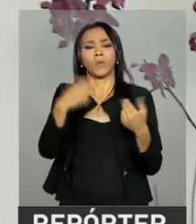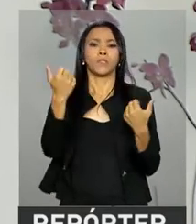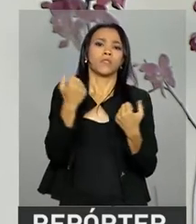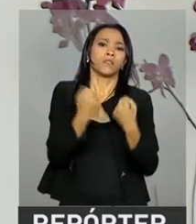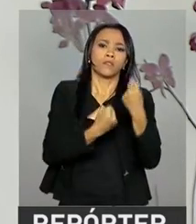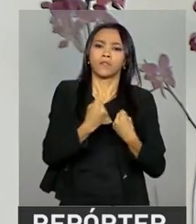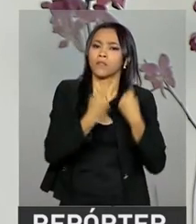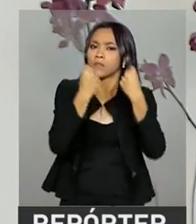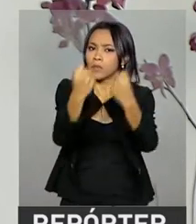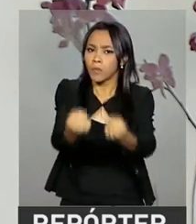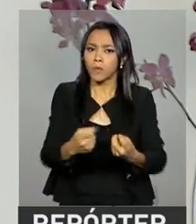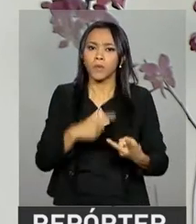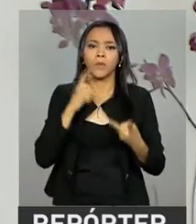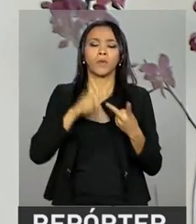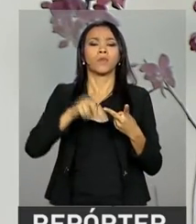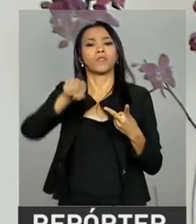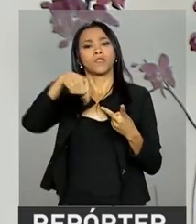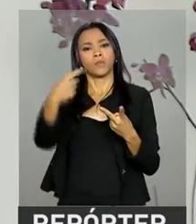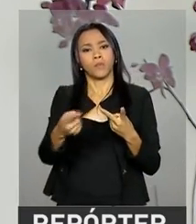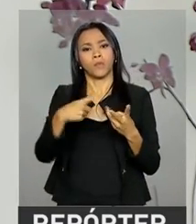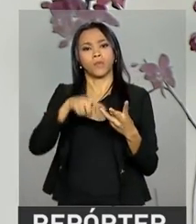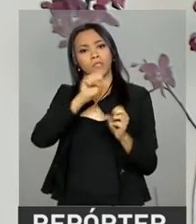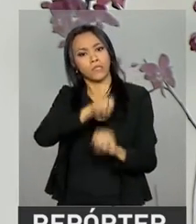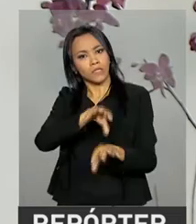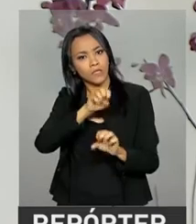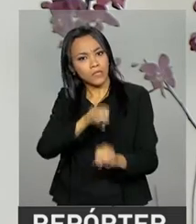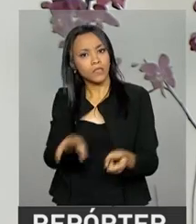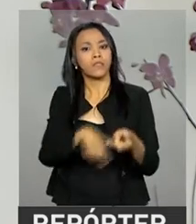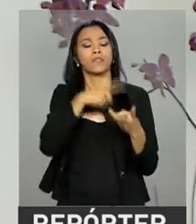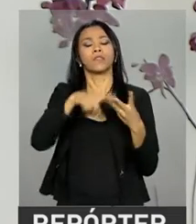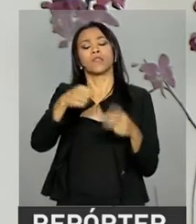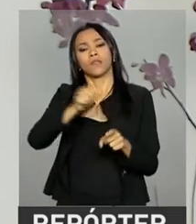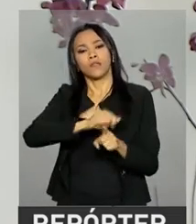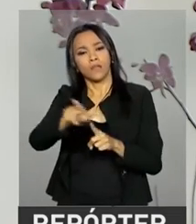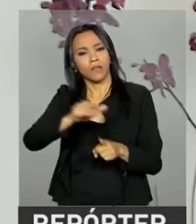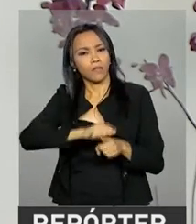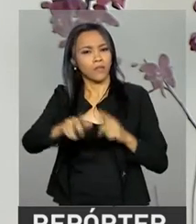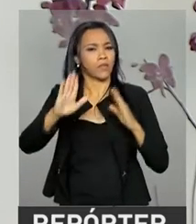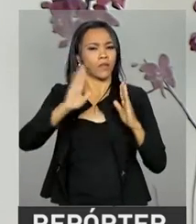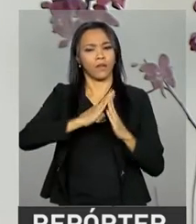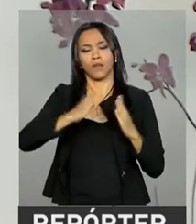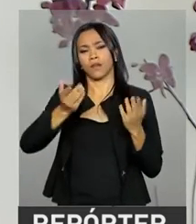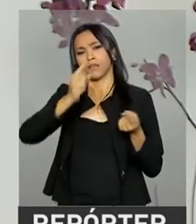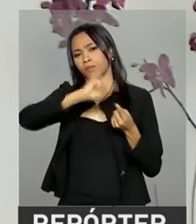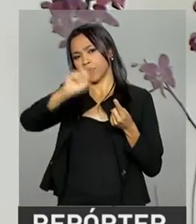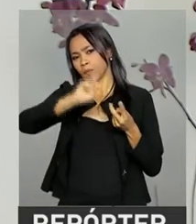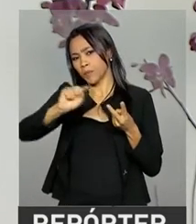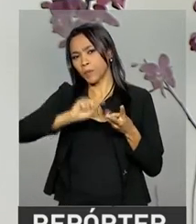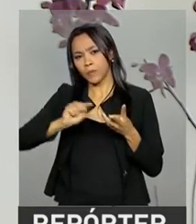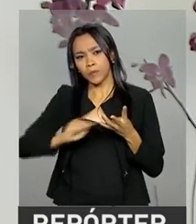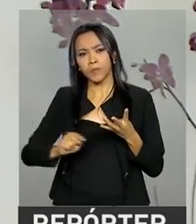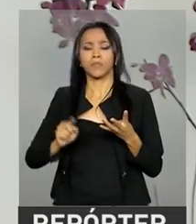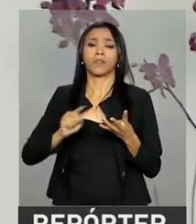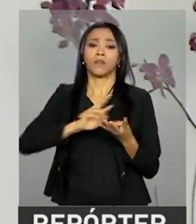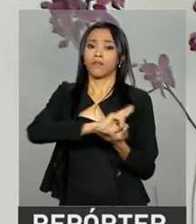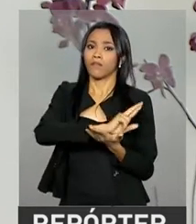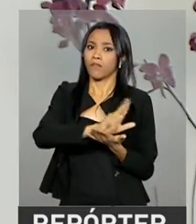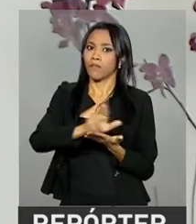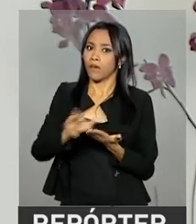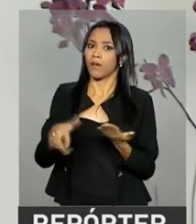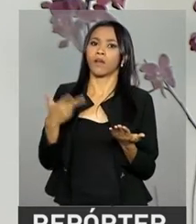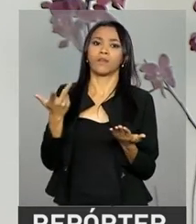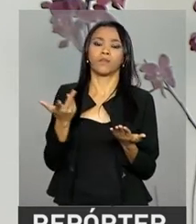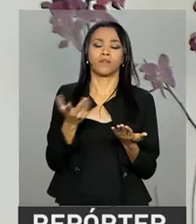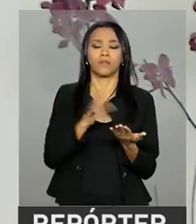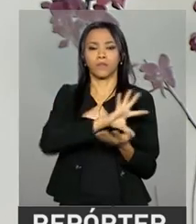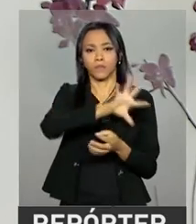é o próprio custo com a manutenção da habitação da moradia enfim você tem um conjunto de despesas de